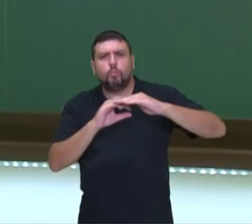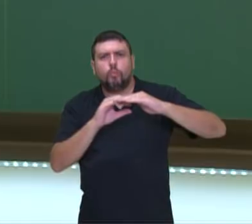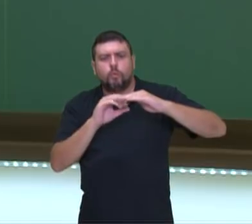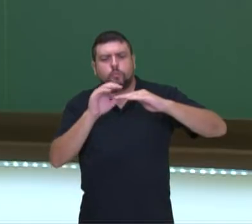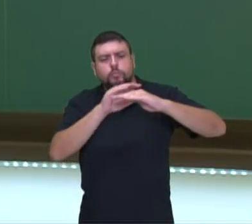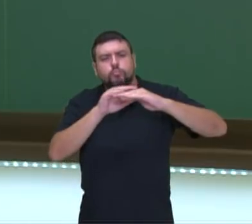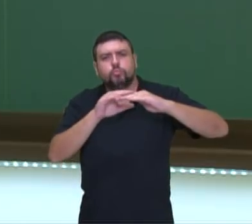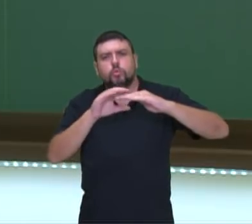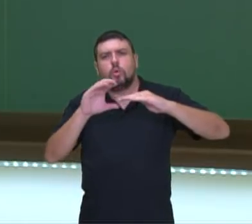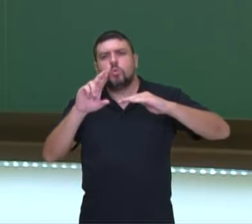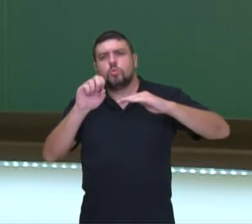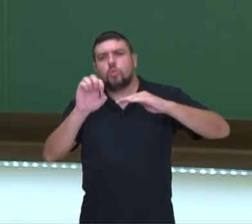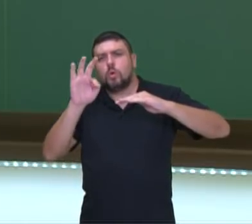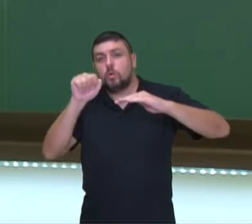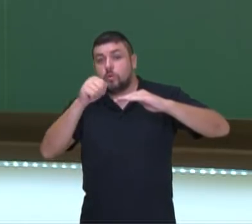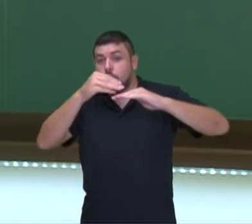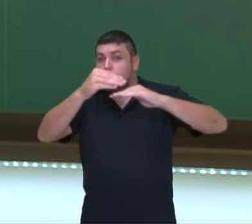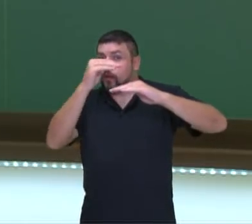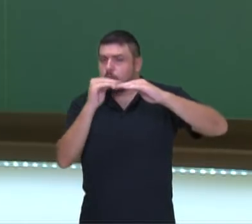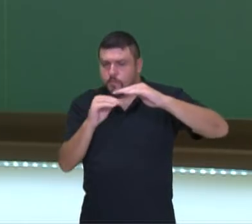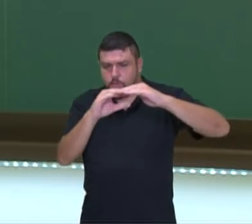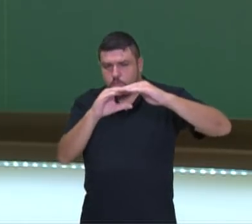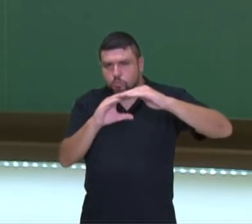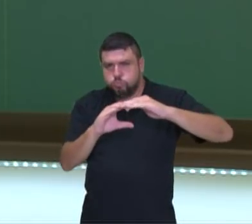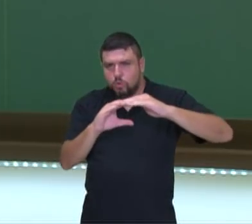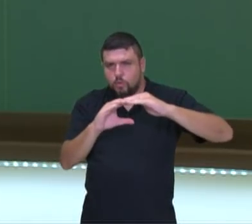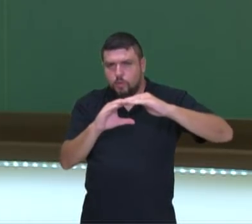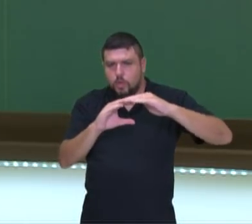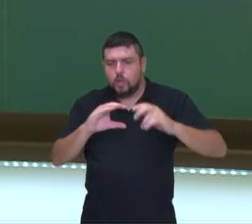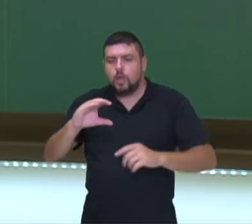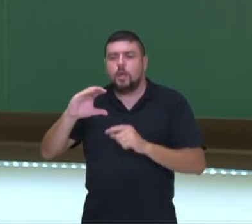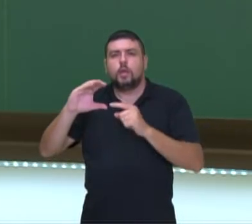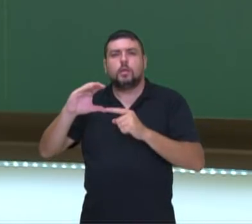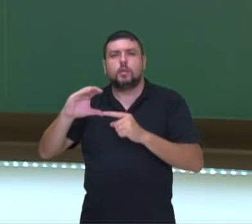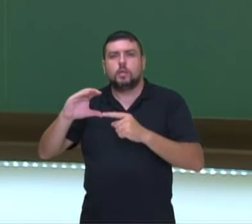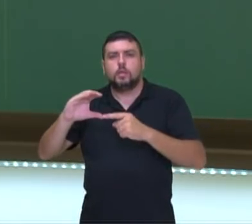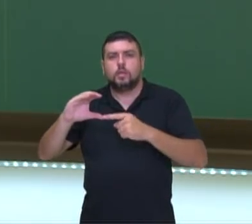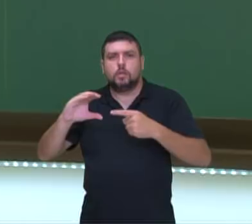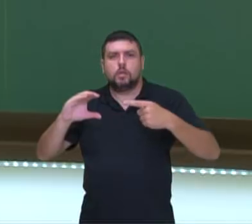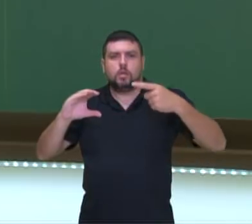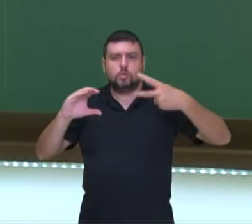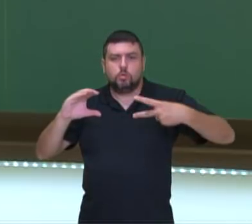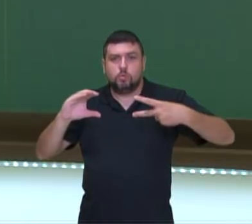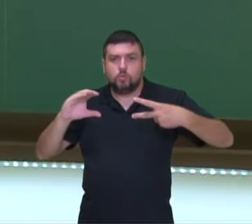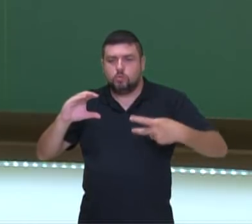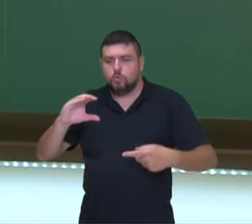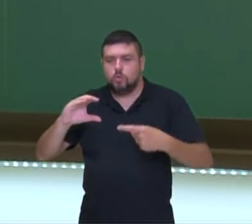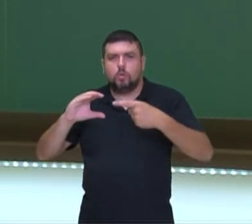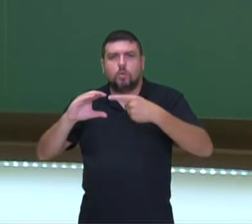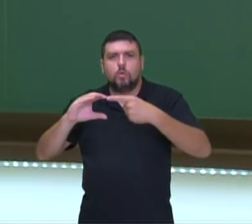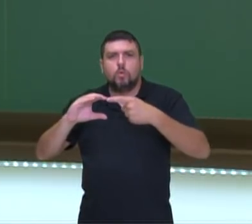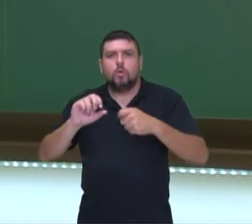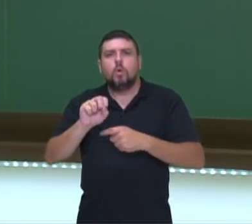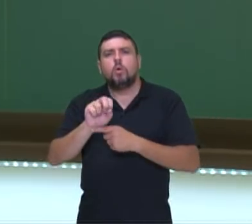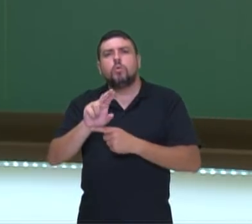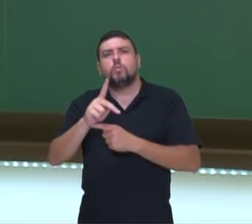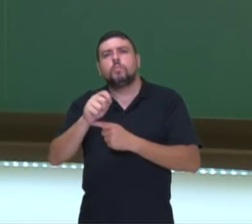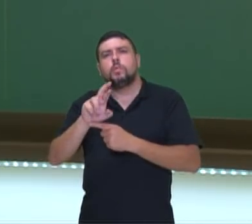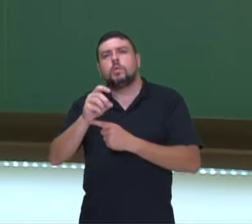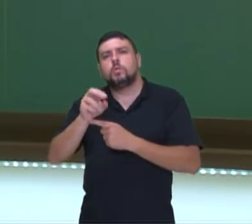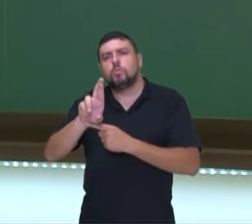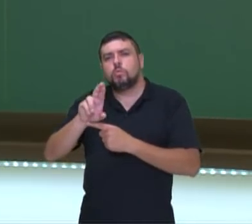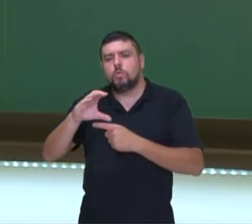da crosta. E ela é subdividida em duas, no manto superior e no manto inferior. Por que ela tem